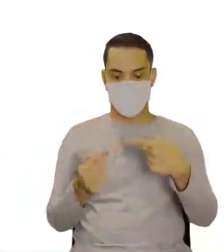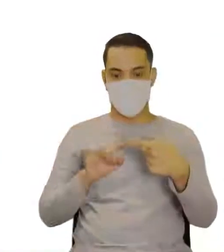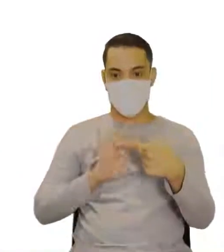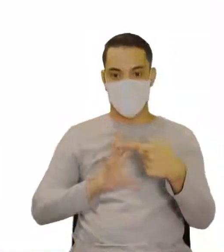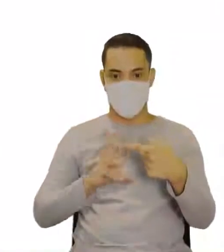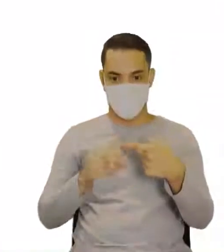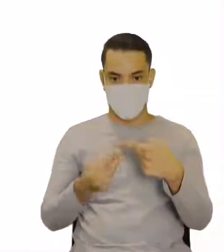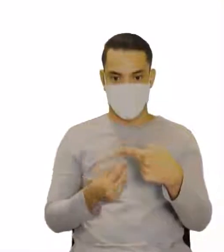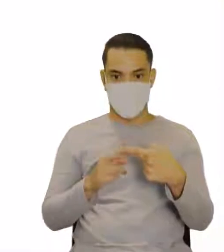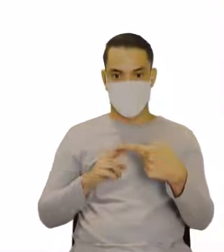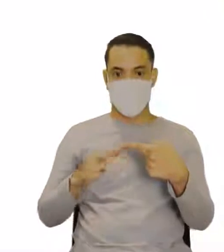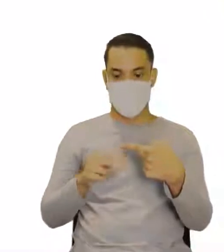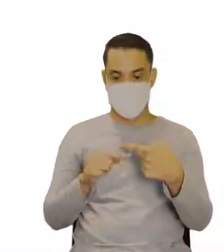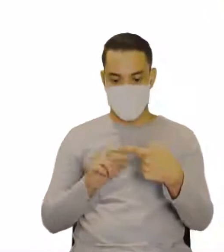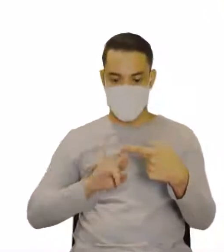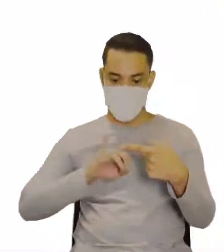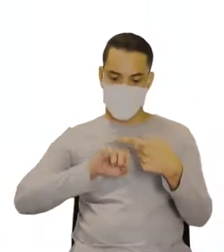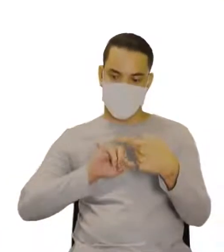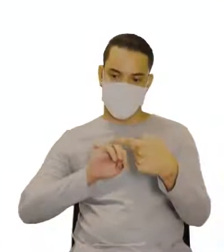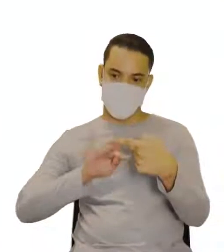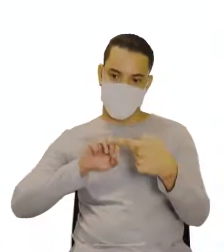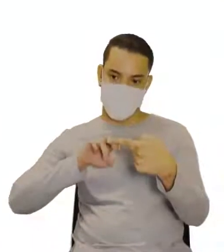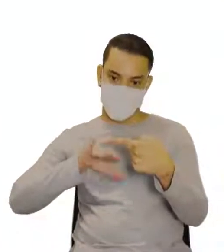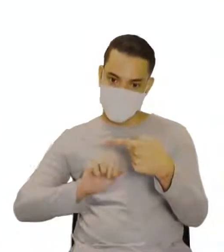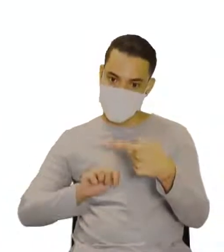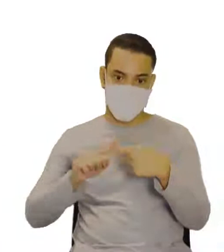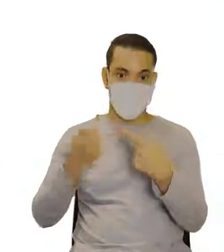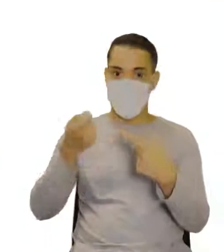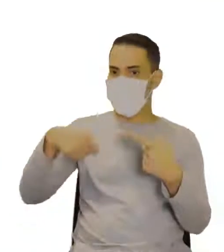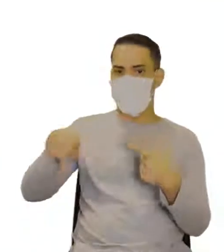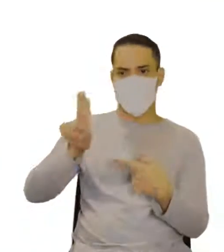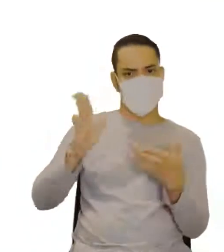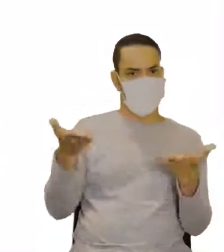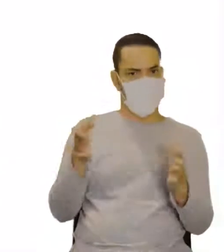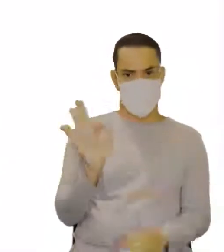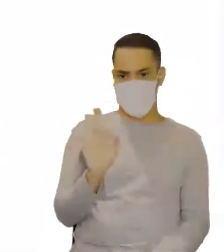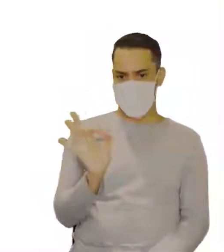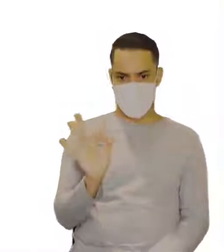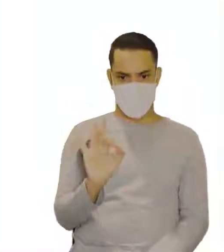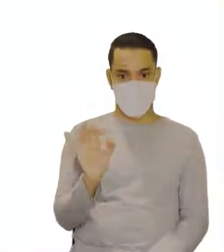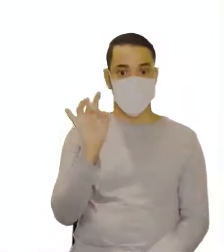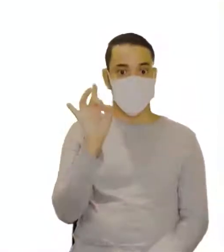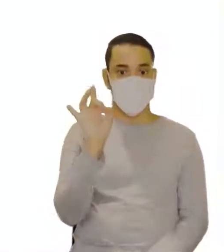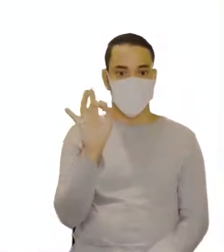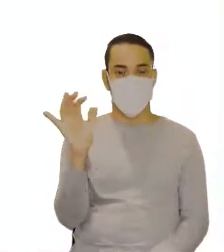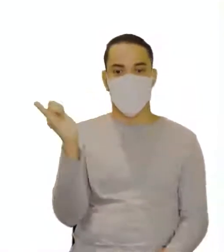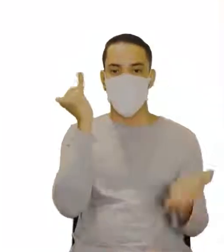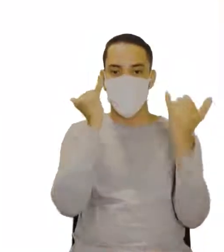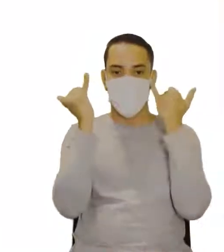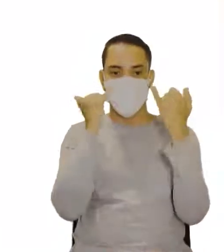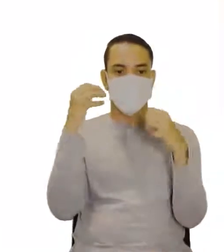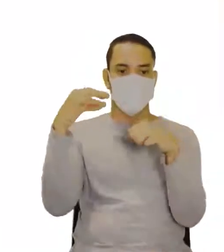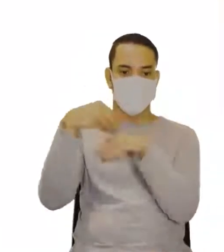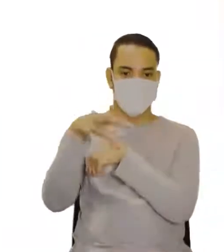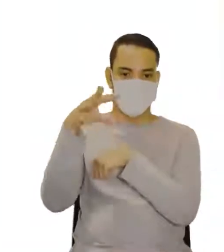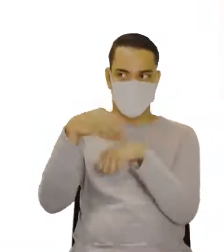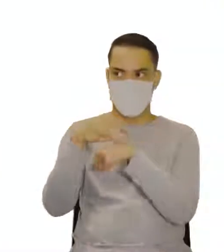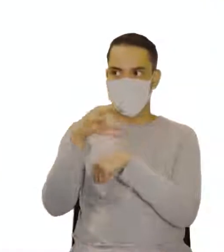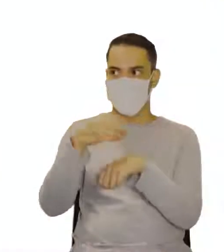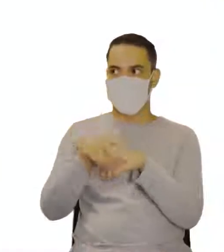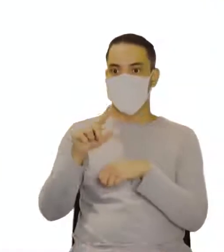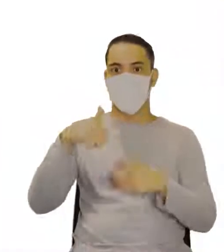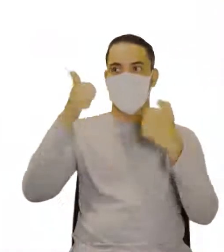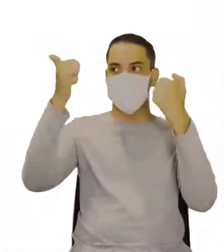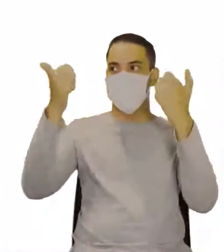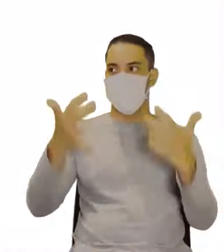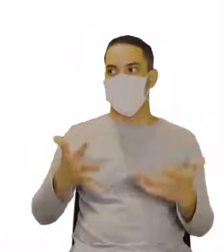das resistências. Não vamos utilizar isso agora, tá, pessoal? É a nível de informação, é só para falar que